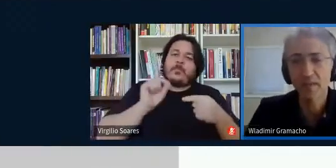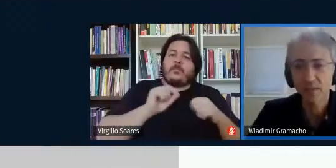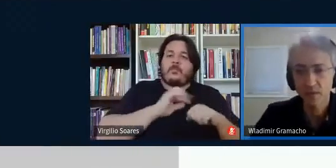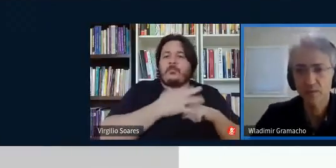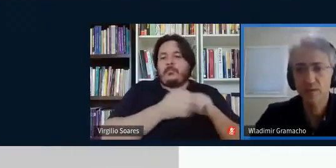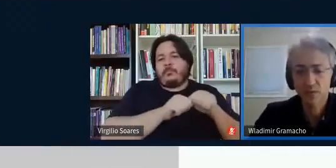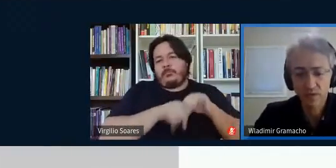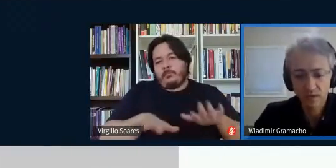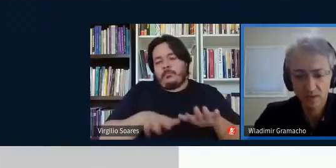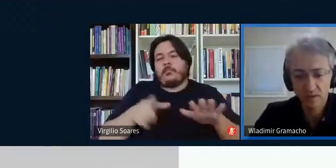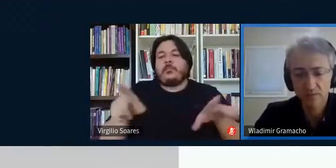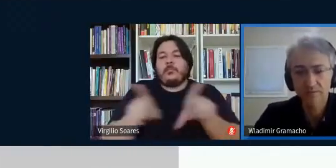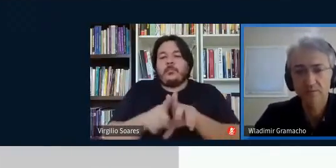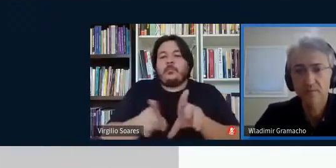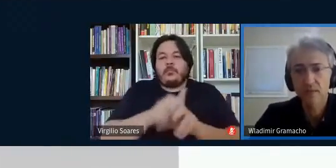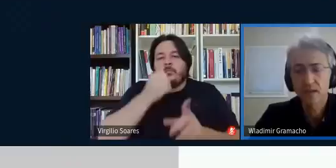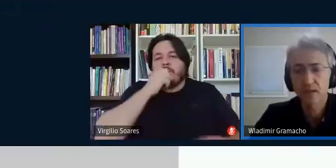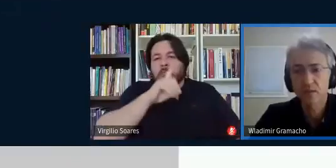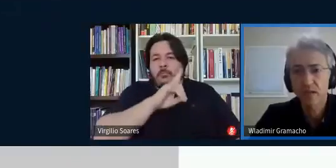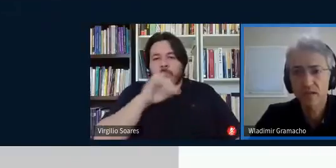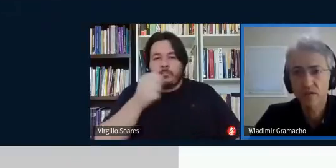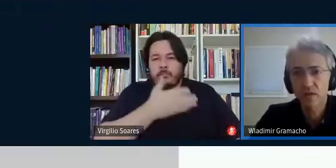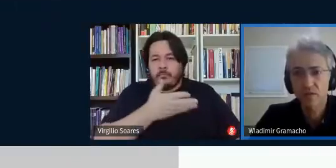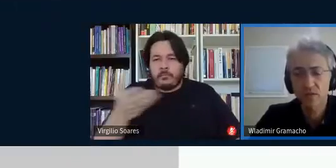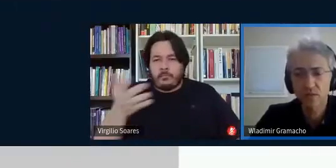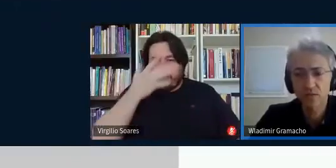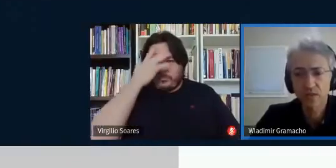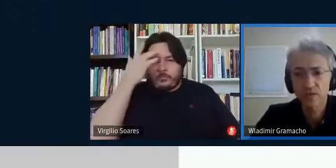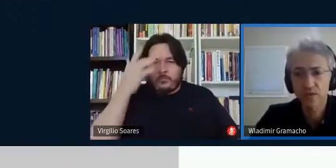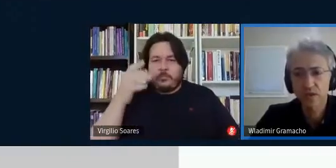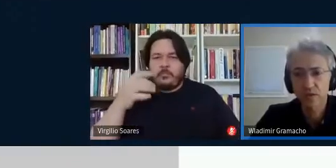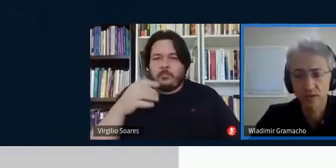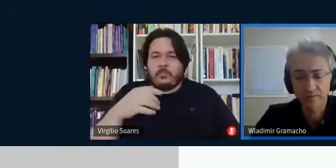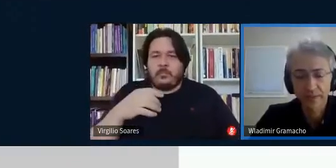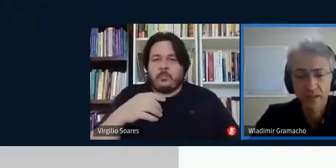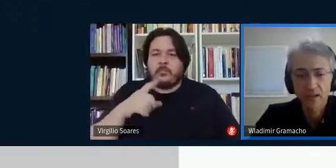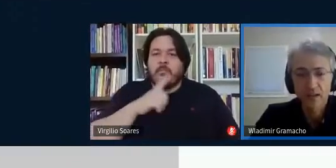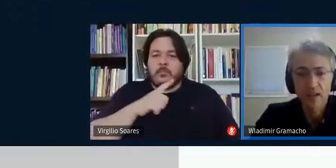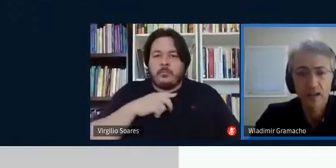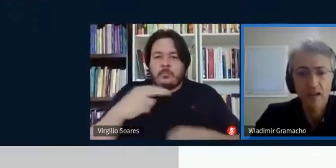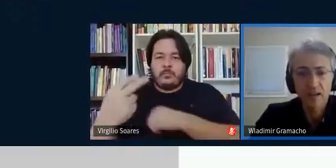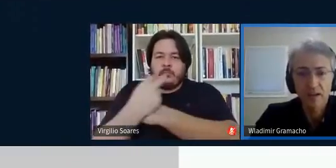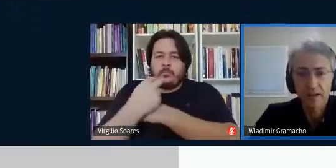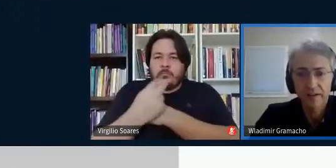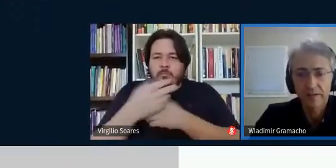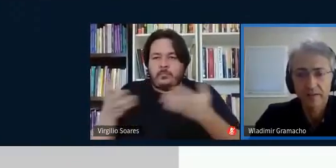enfim, cumprimentar todas as pessoas que estão nos assistindo agora.